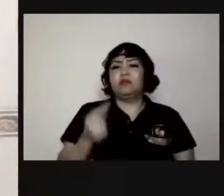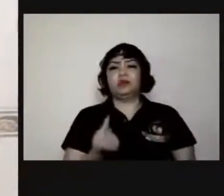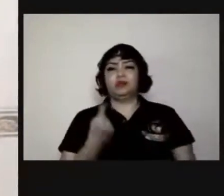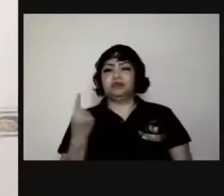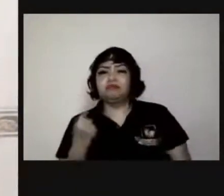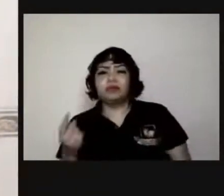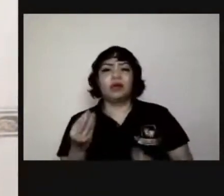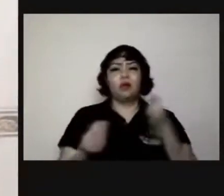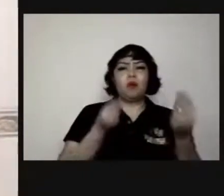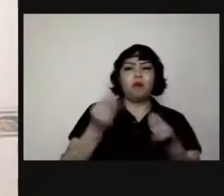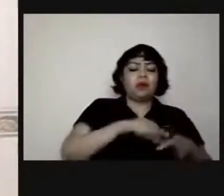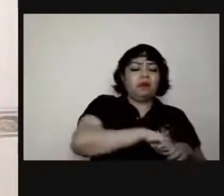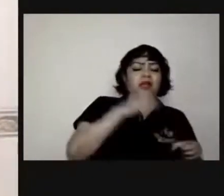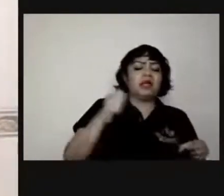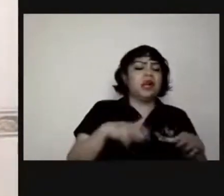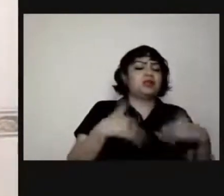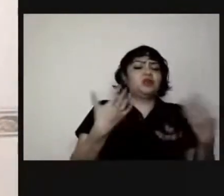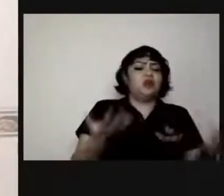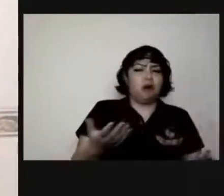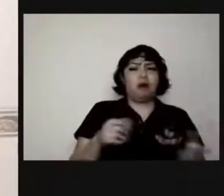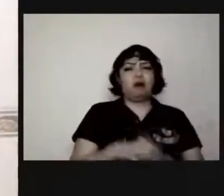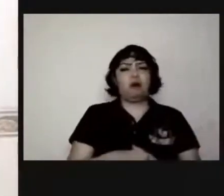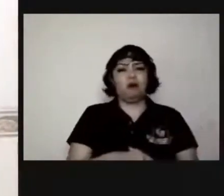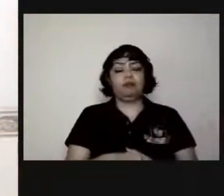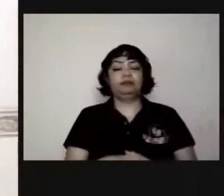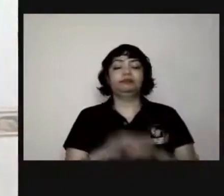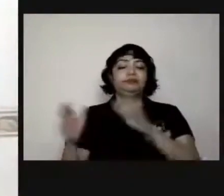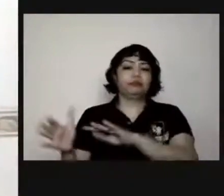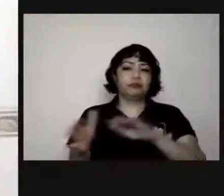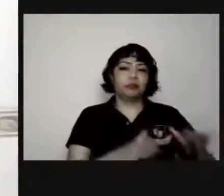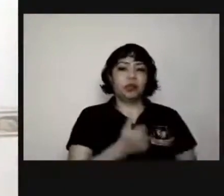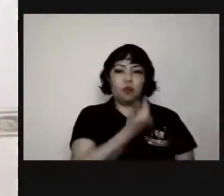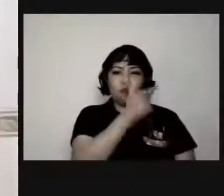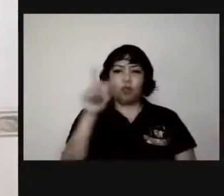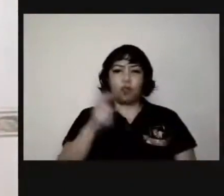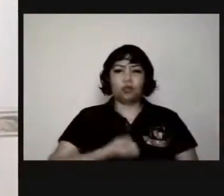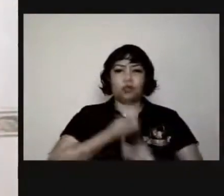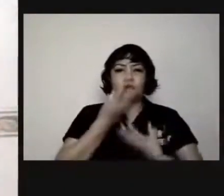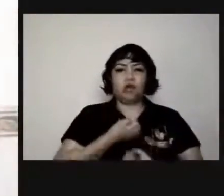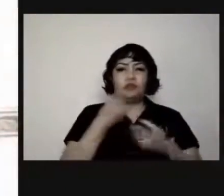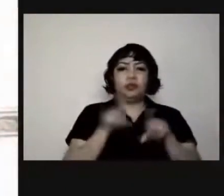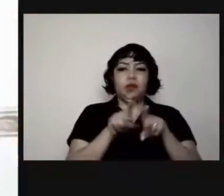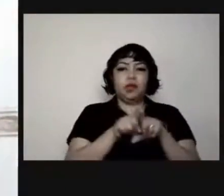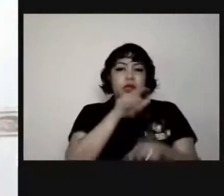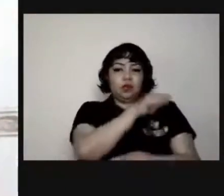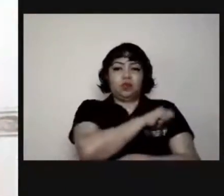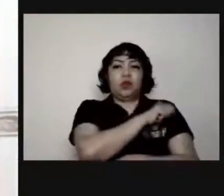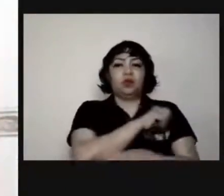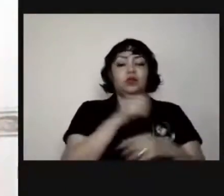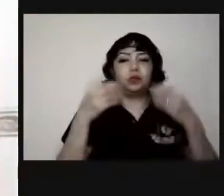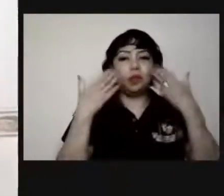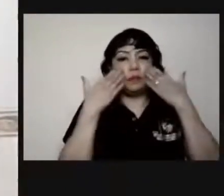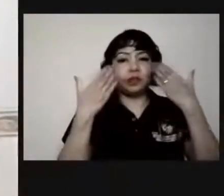temos. Um outro também, ele começa, é interessante essa daqui, que é de um aluno, né, um aluno apresentou para a